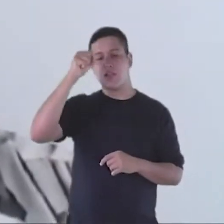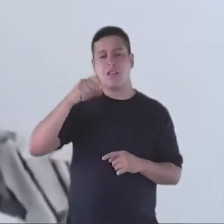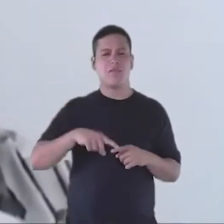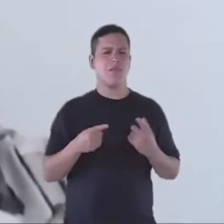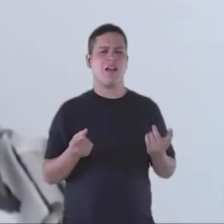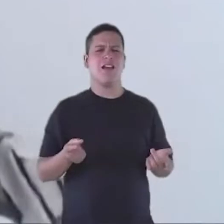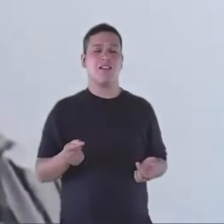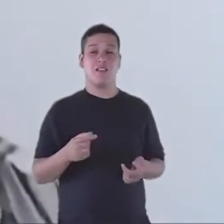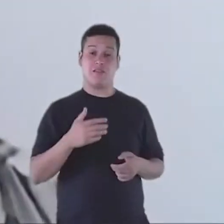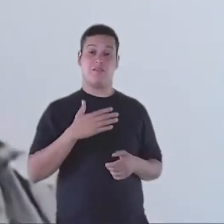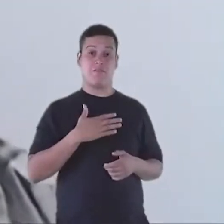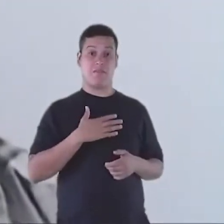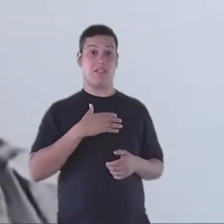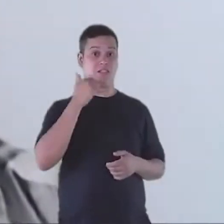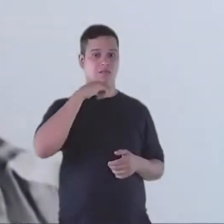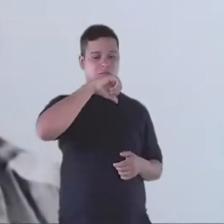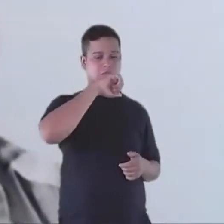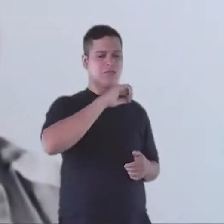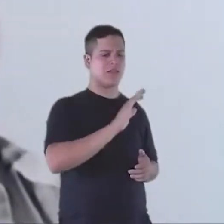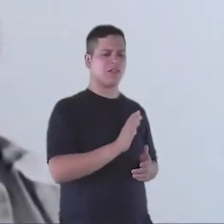não mostrou isso para mim.